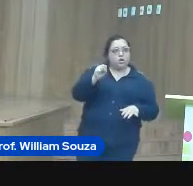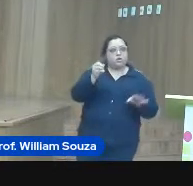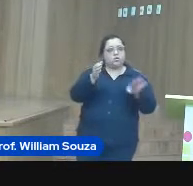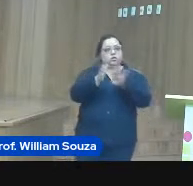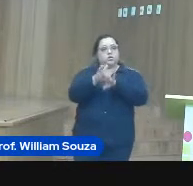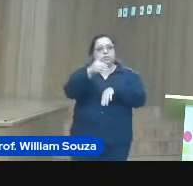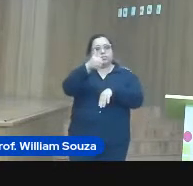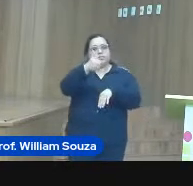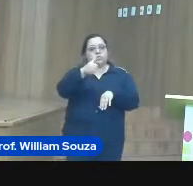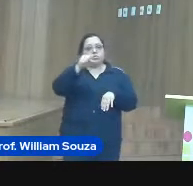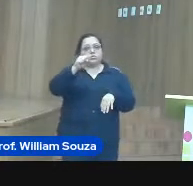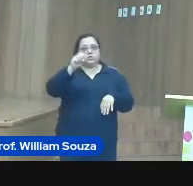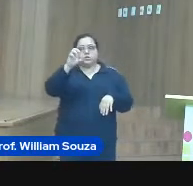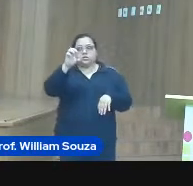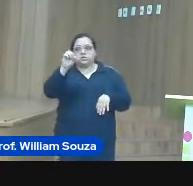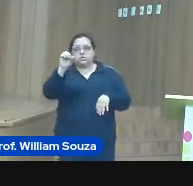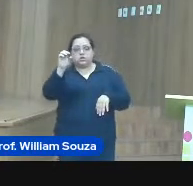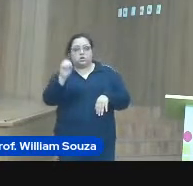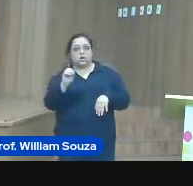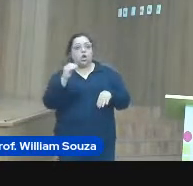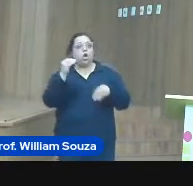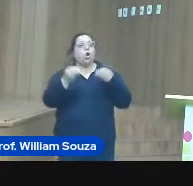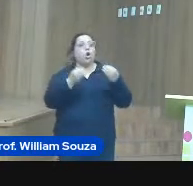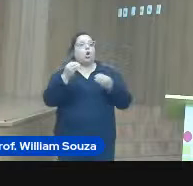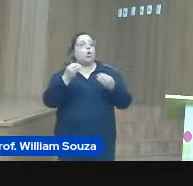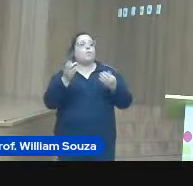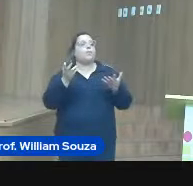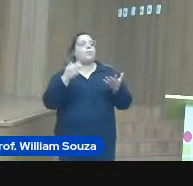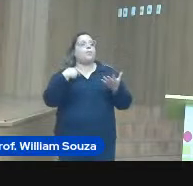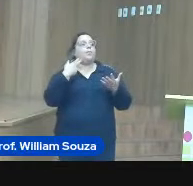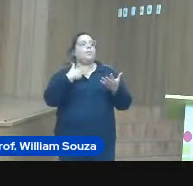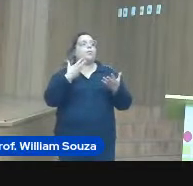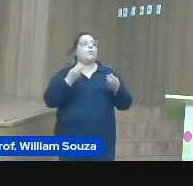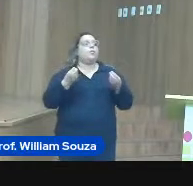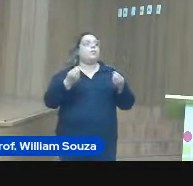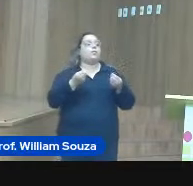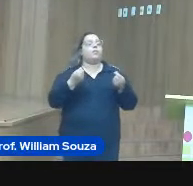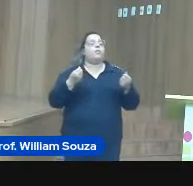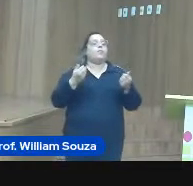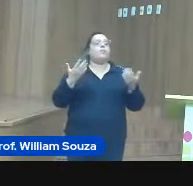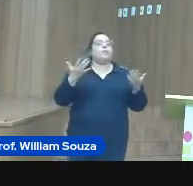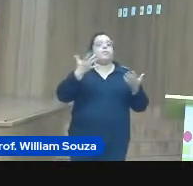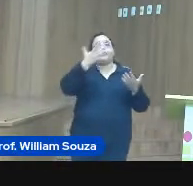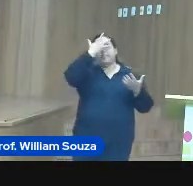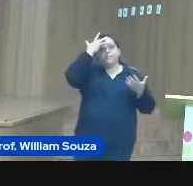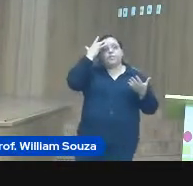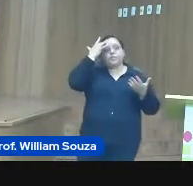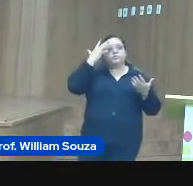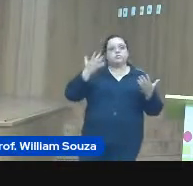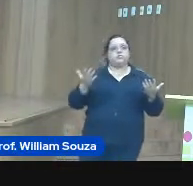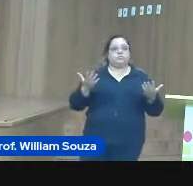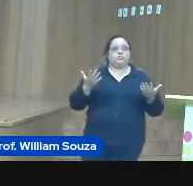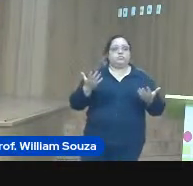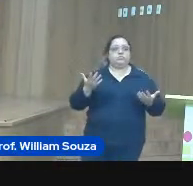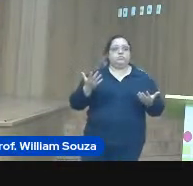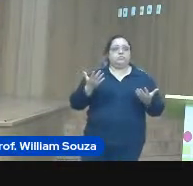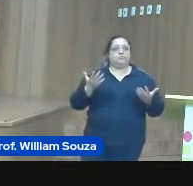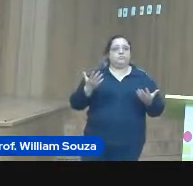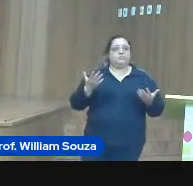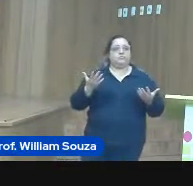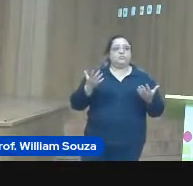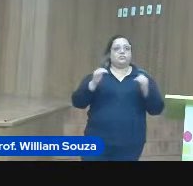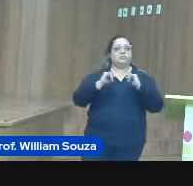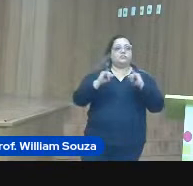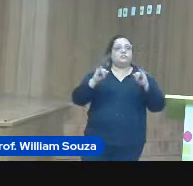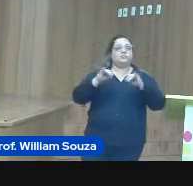1860. Como eu posso ousar, como eu ouso, como alguém pode ousar em dizer que a